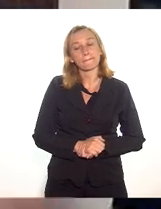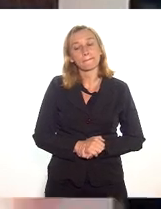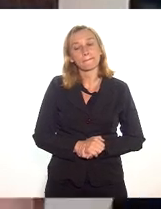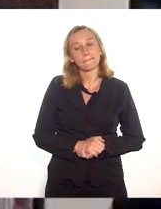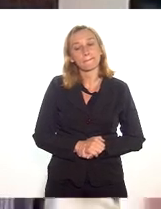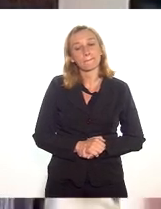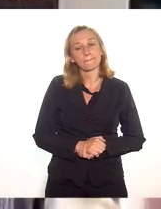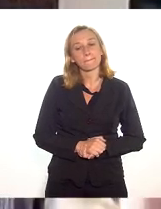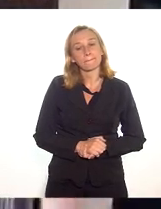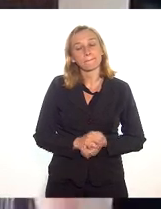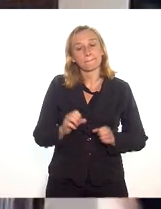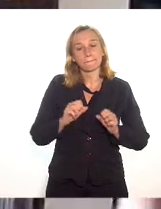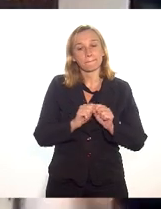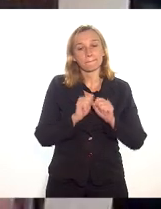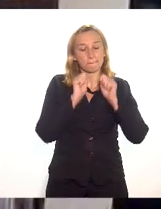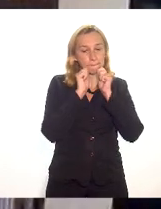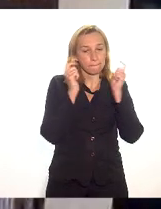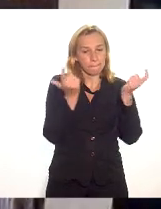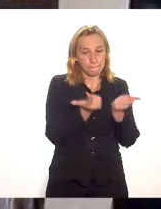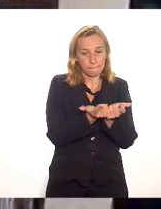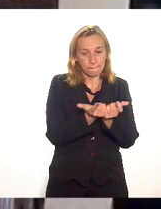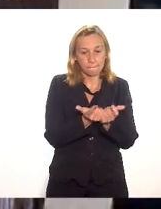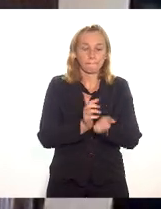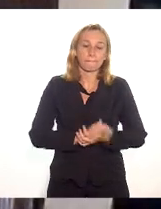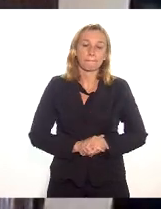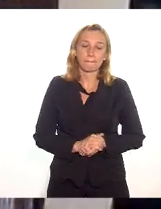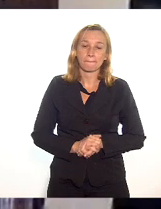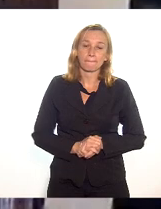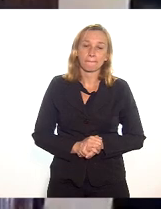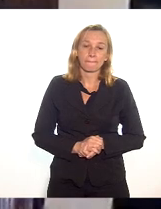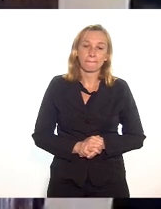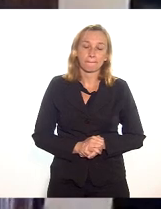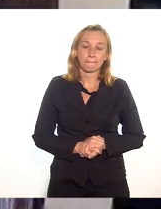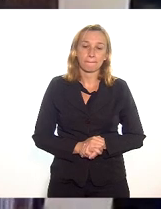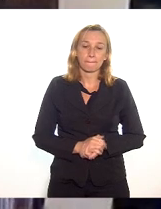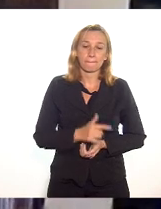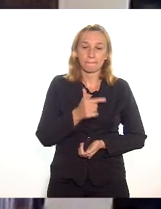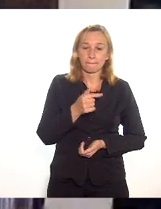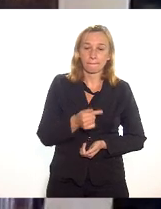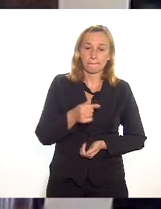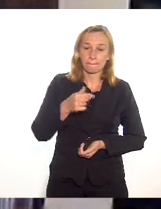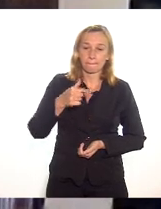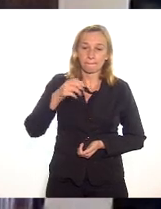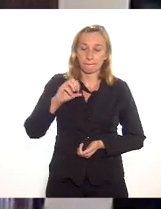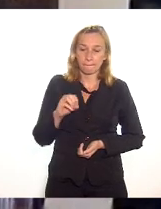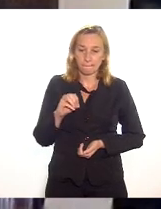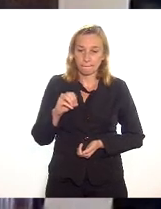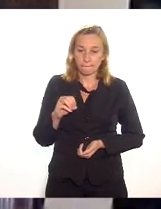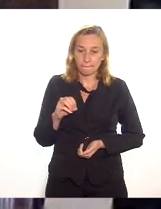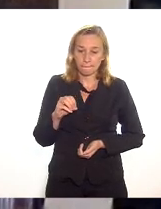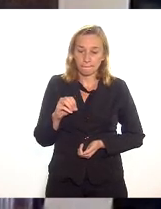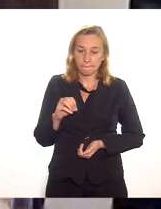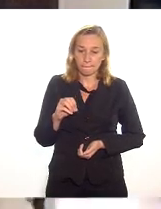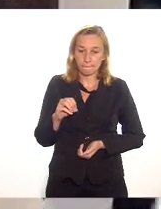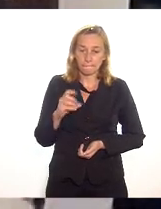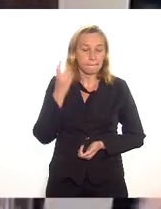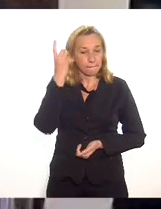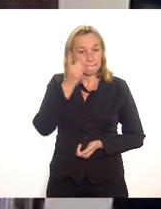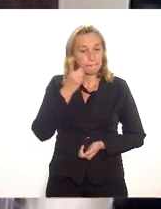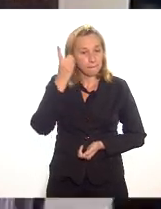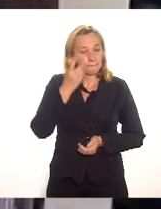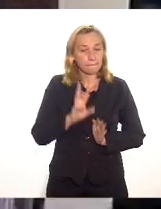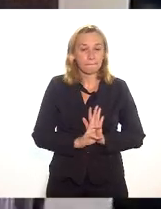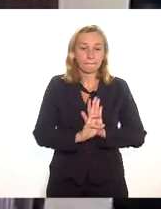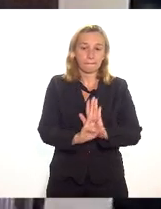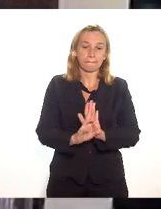a Assembleia Legislativa, a sua composição, 70 parlamentares, representa a sociedade